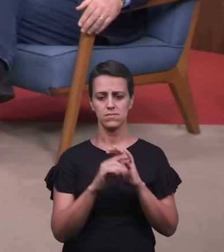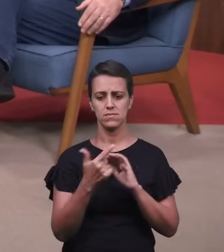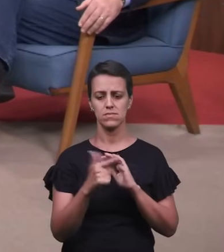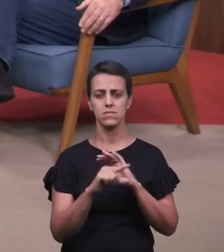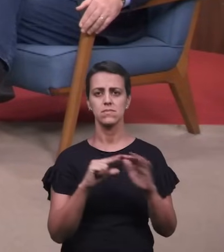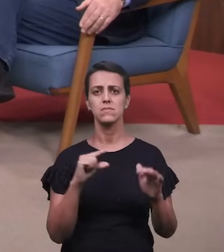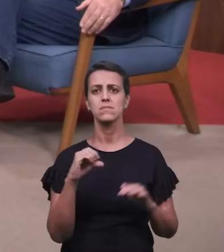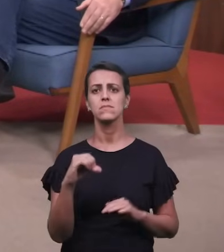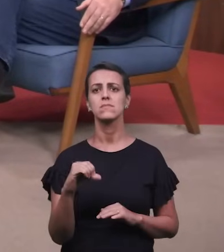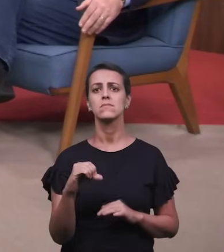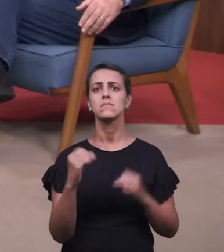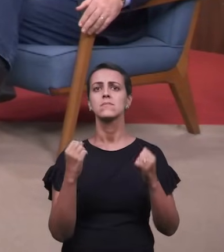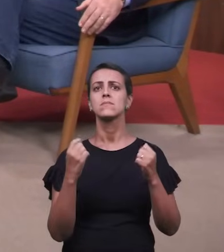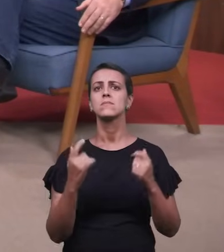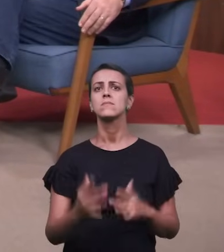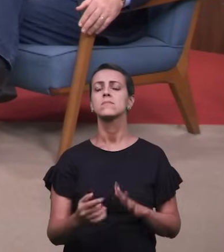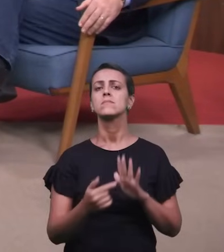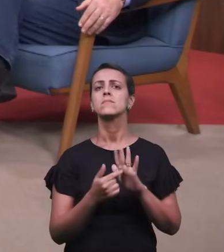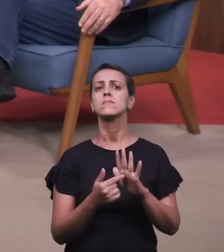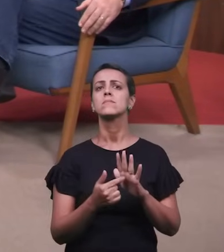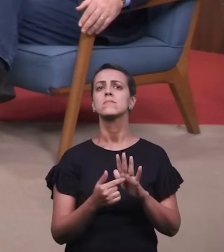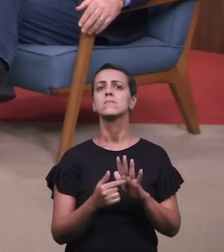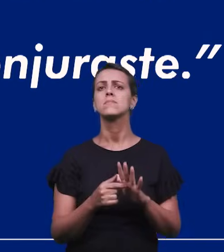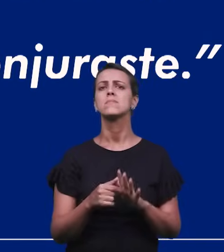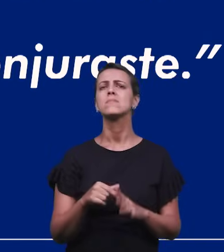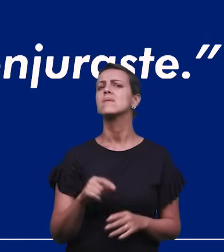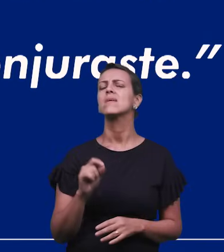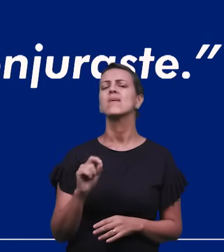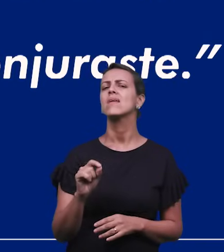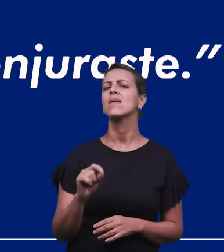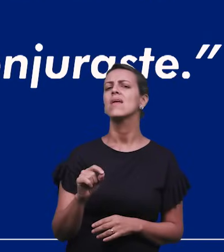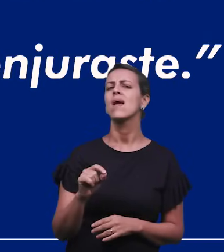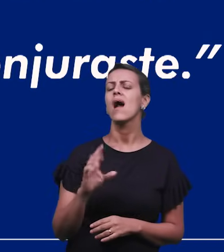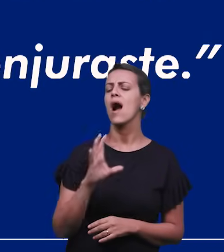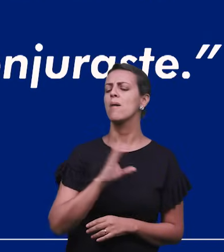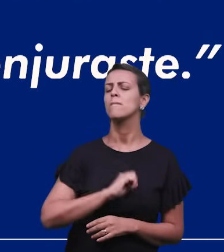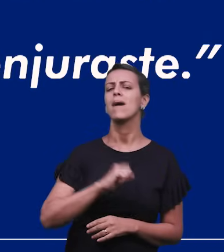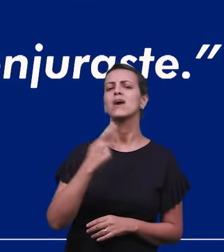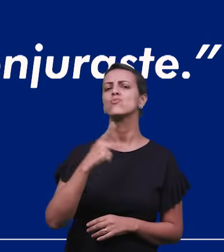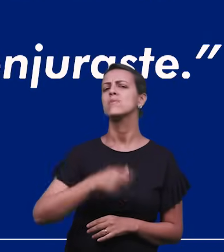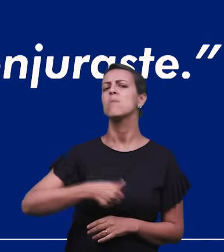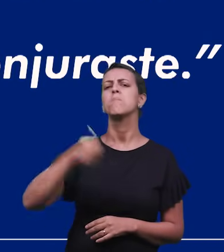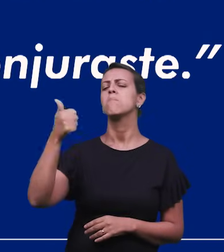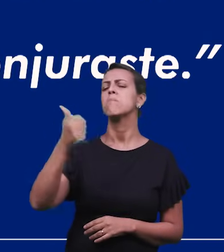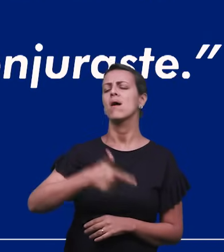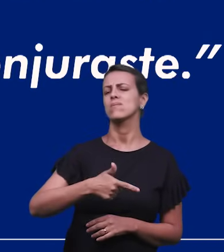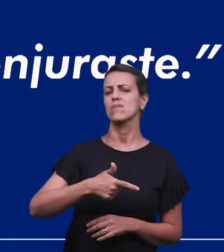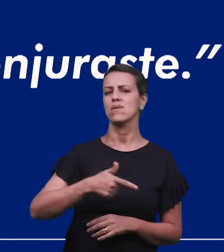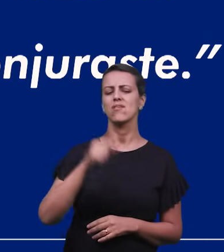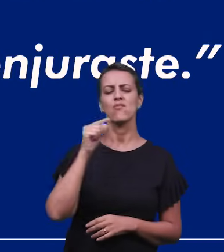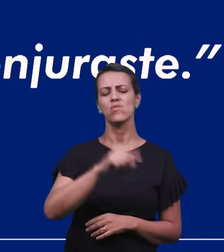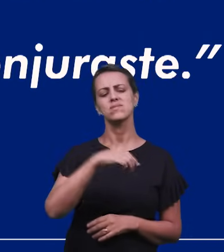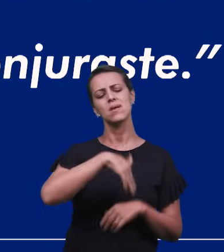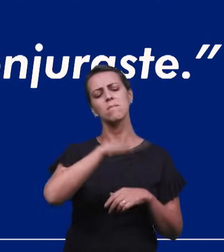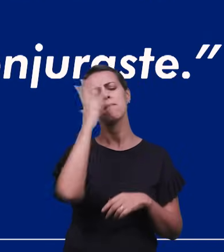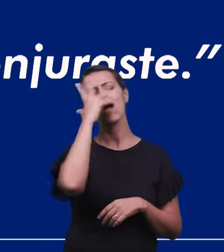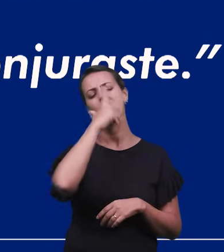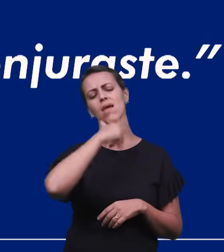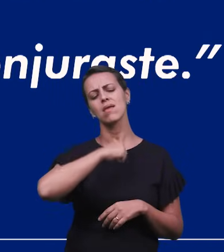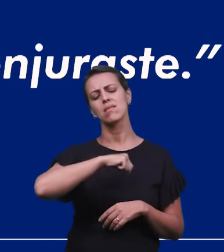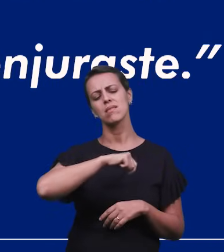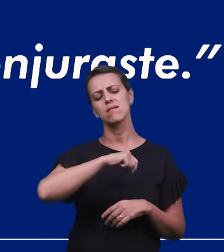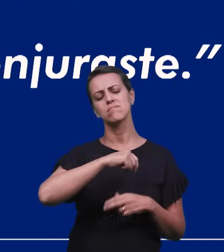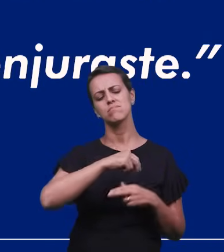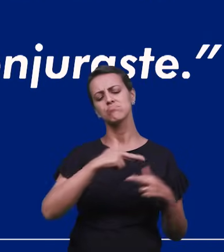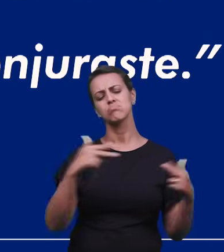Cantares 2:9, a palavra do Senhor diz assim: que é o teu amado mais do que outro amado, ó tu, a mais formosa